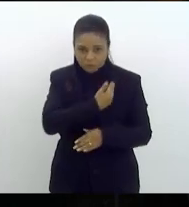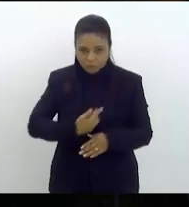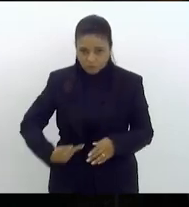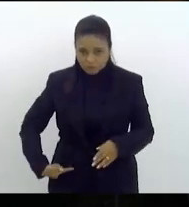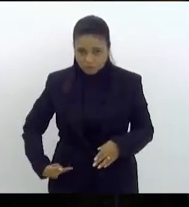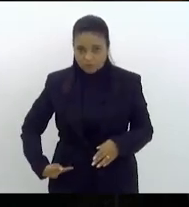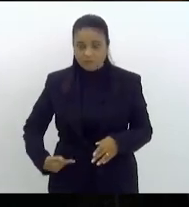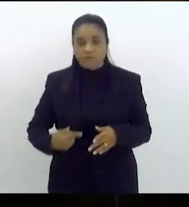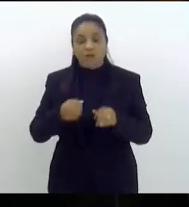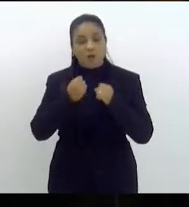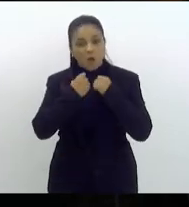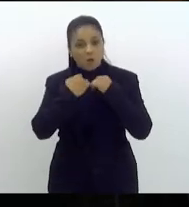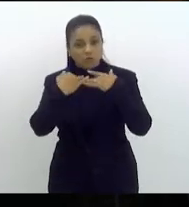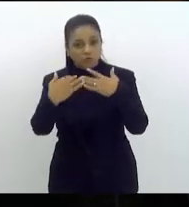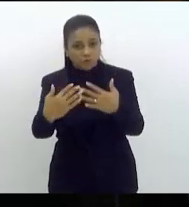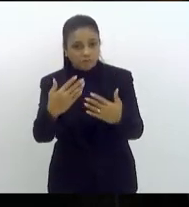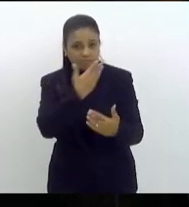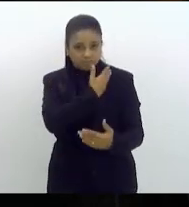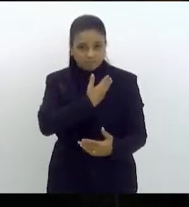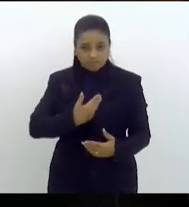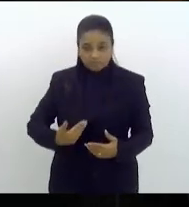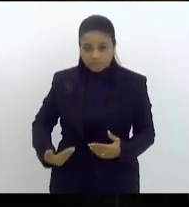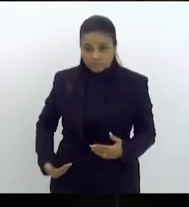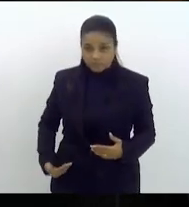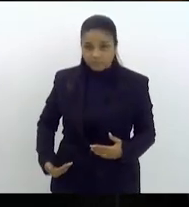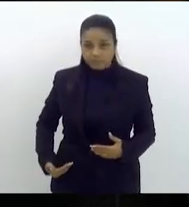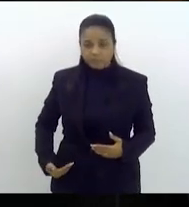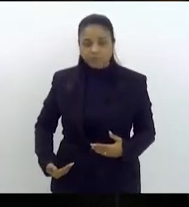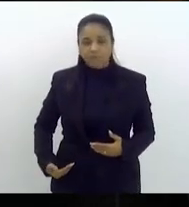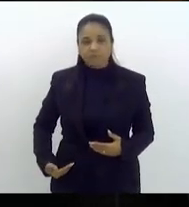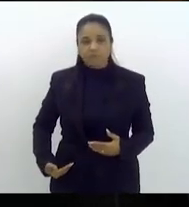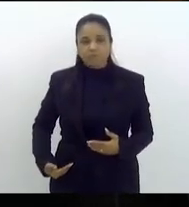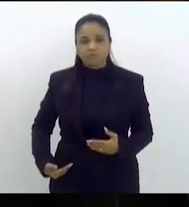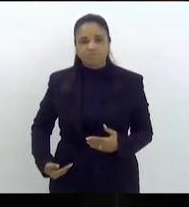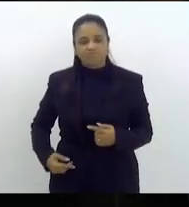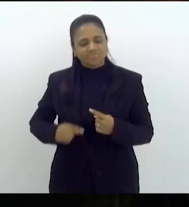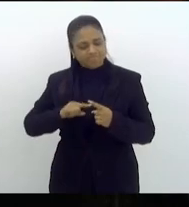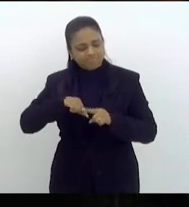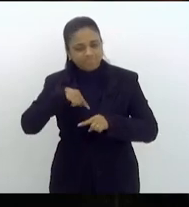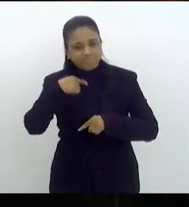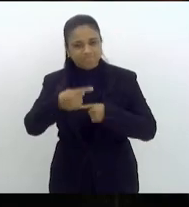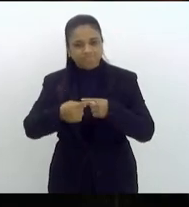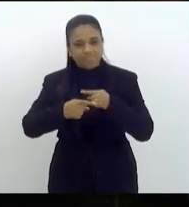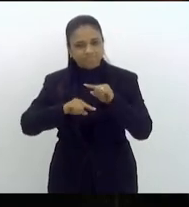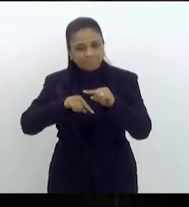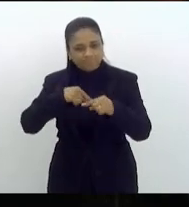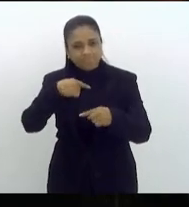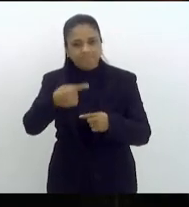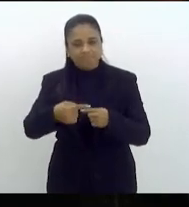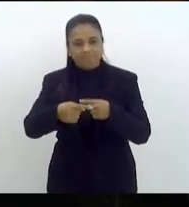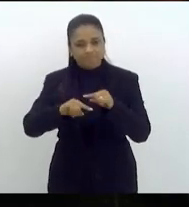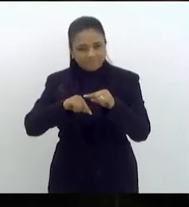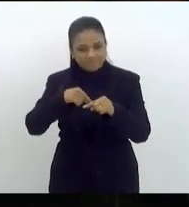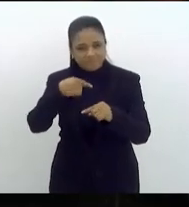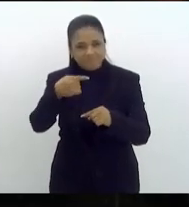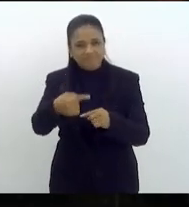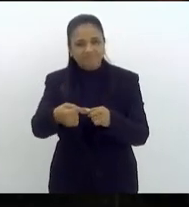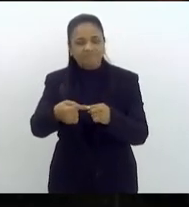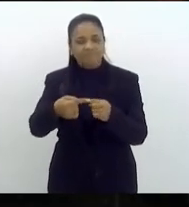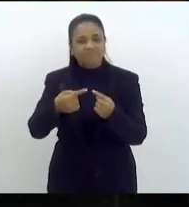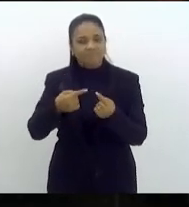audiência pública que vem sendo postergada sofrendo diversos